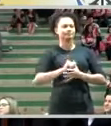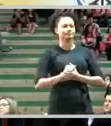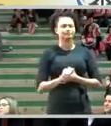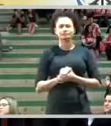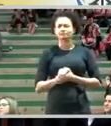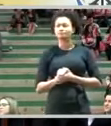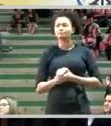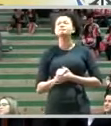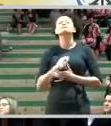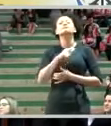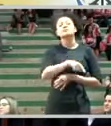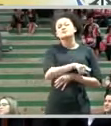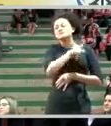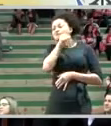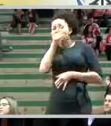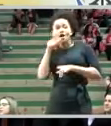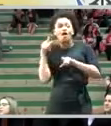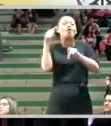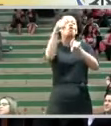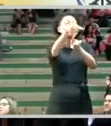Diga o povo que vão para Mispa.